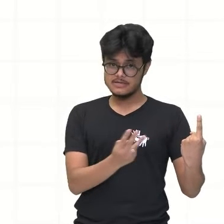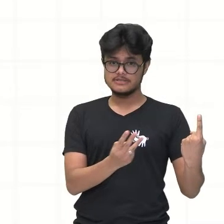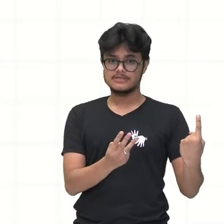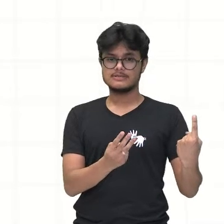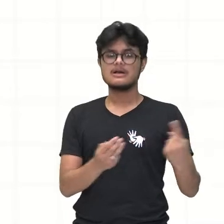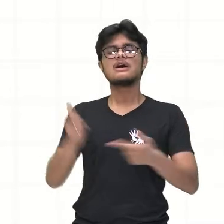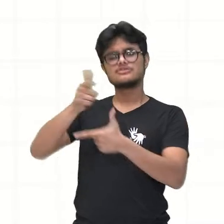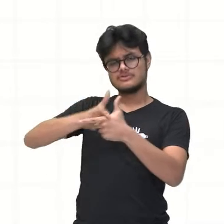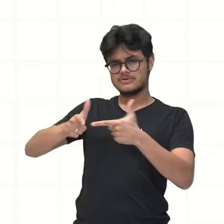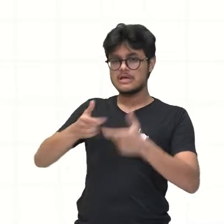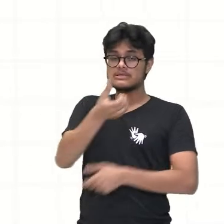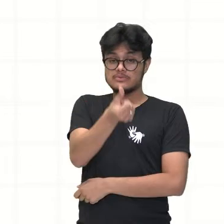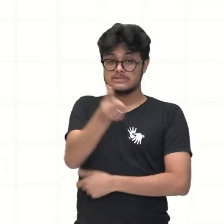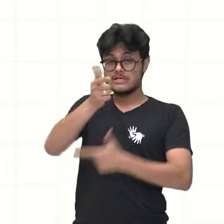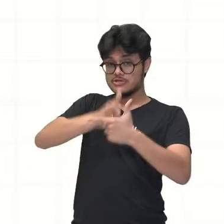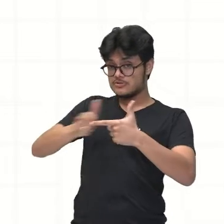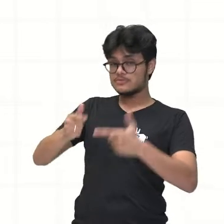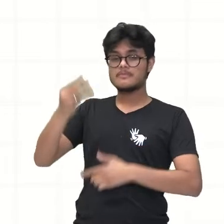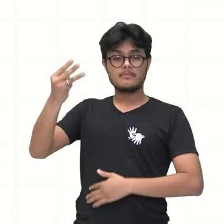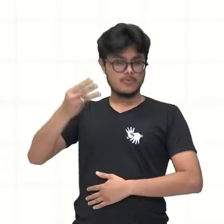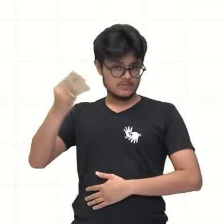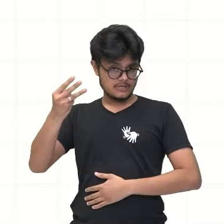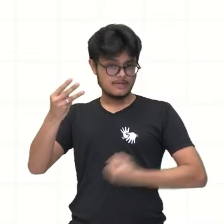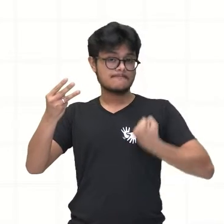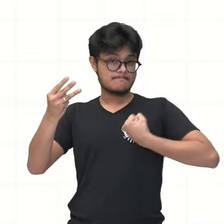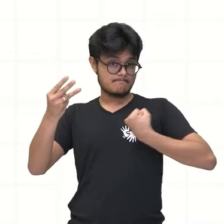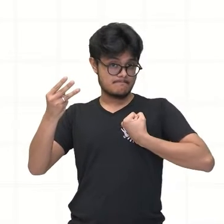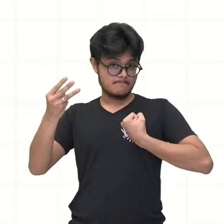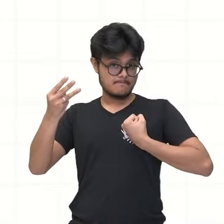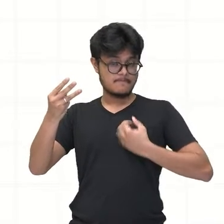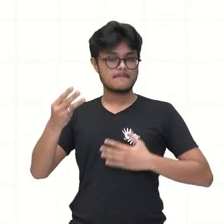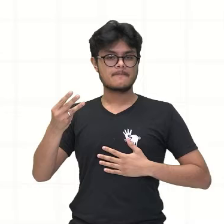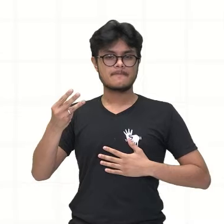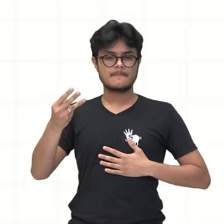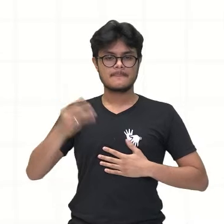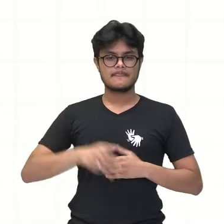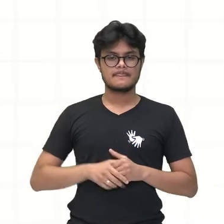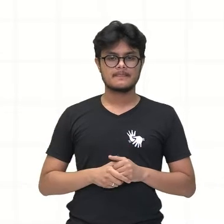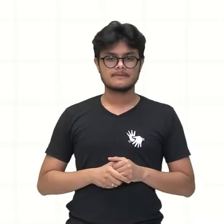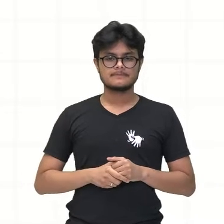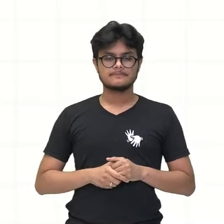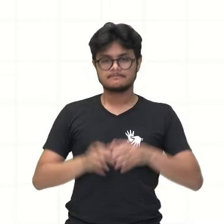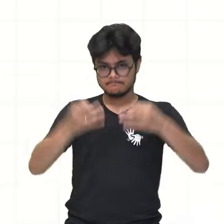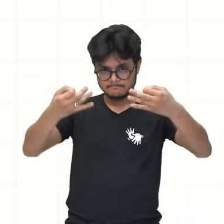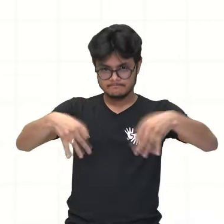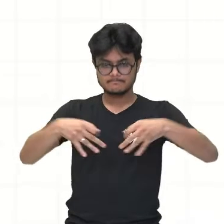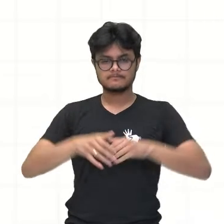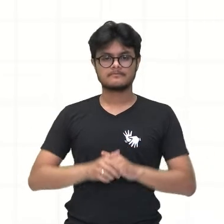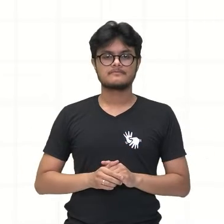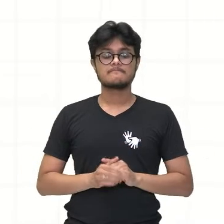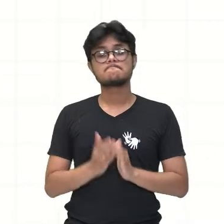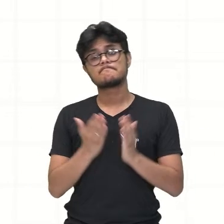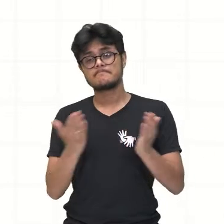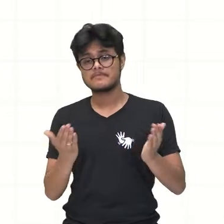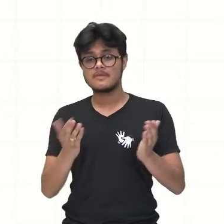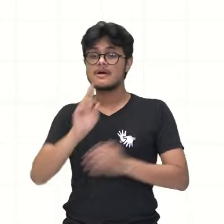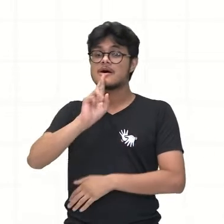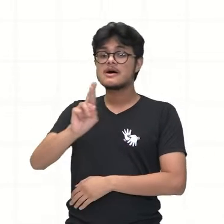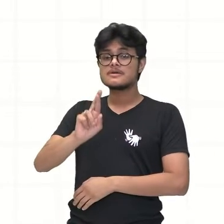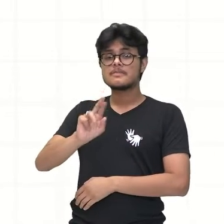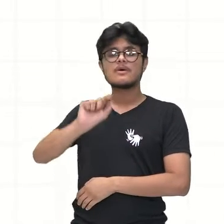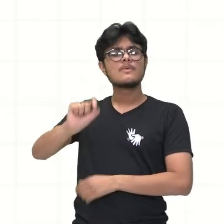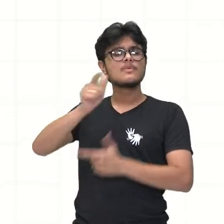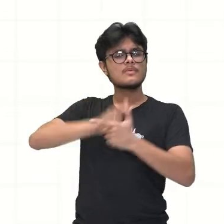2 e o 3. Então, eu vou dividir esse resultado por 3, certo? E aí o resultado